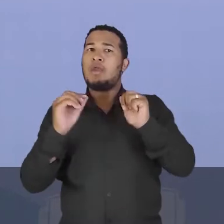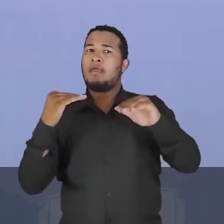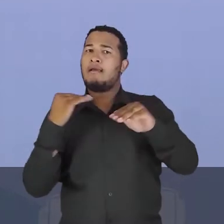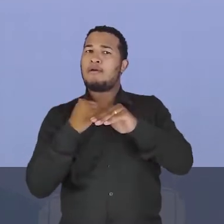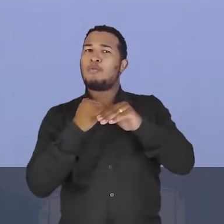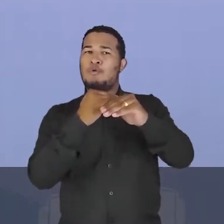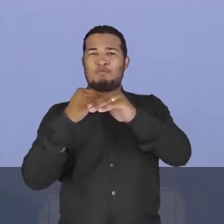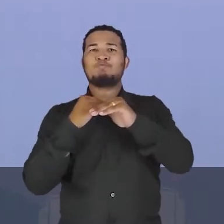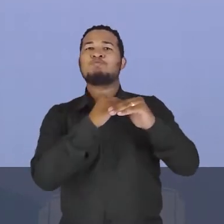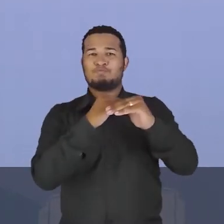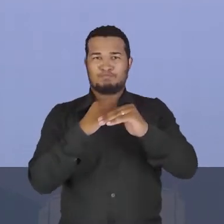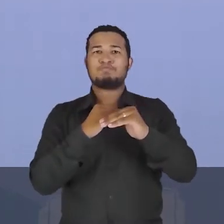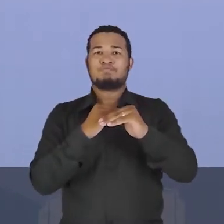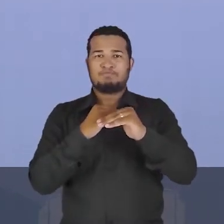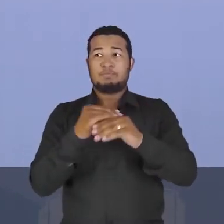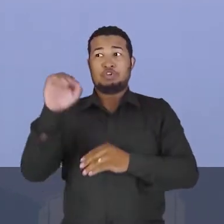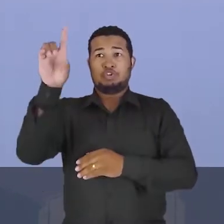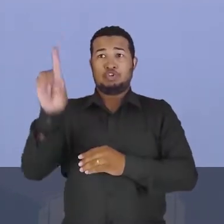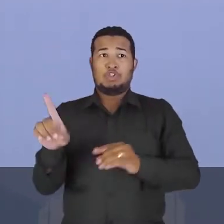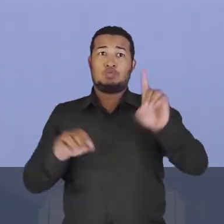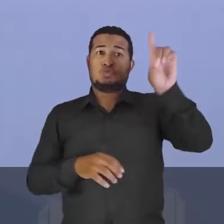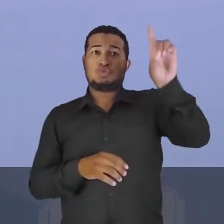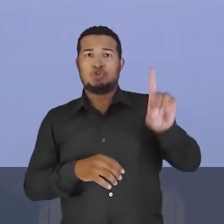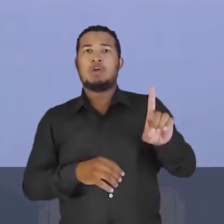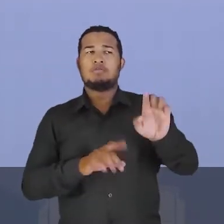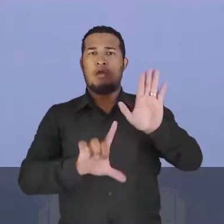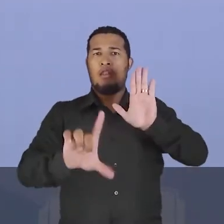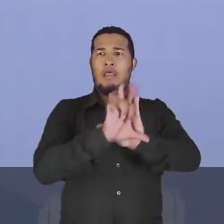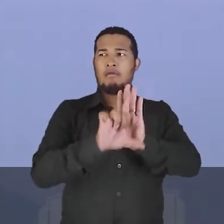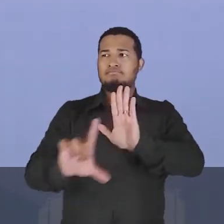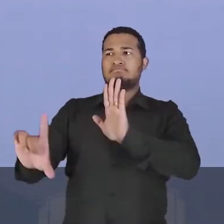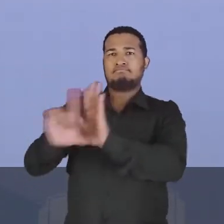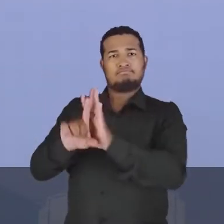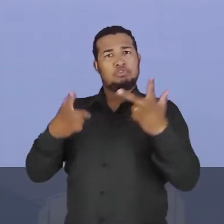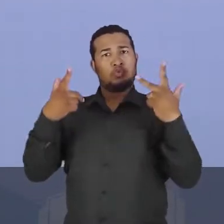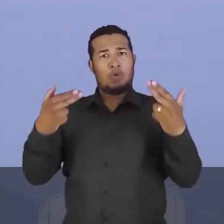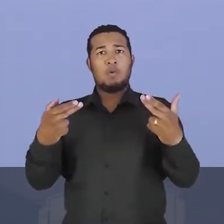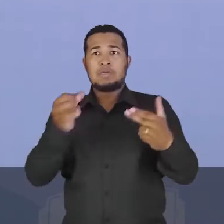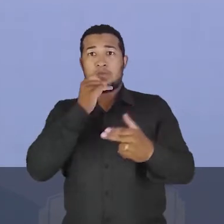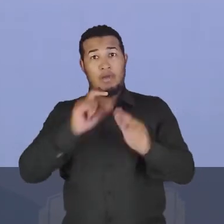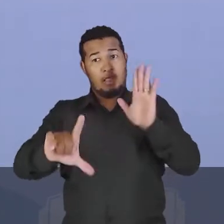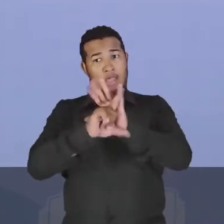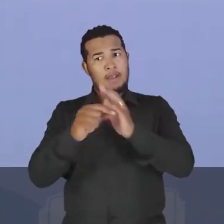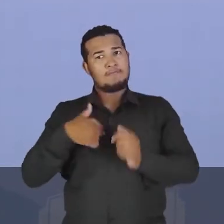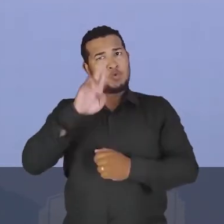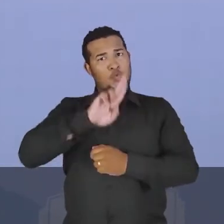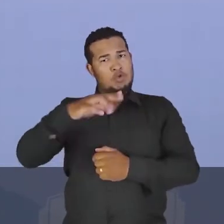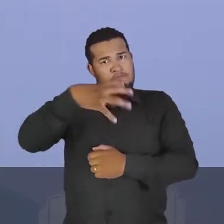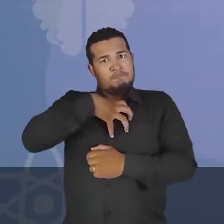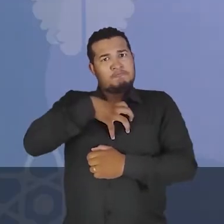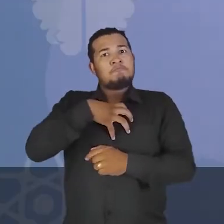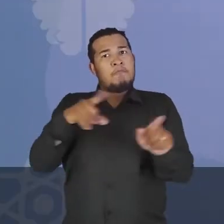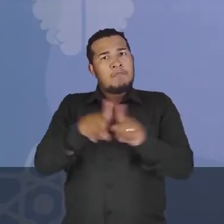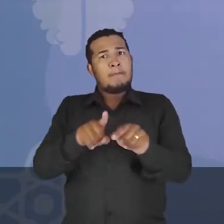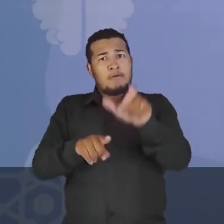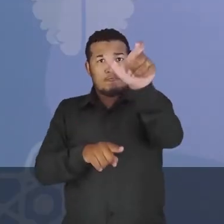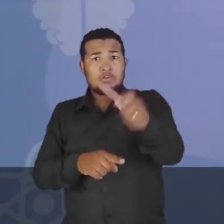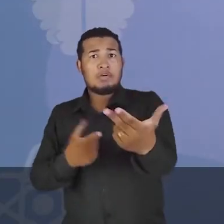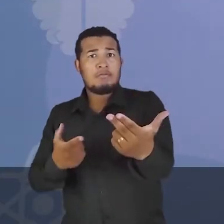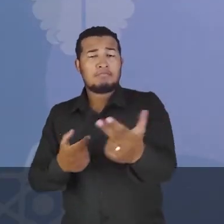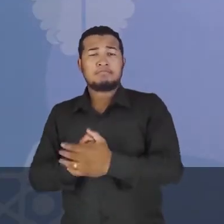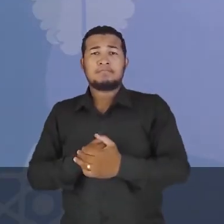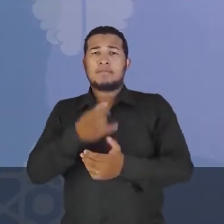isonomia. Igualdade de direitos, igualdade de leis. A mesma lei que vale para mim é a mesma lei que vale para você. Uma pessoa, por